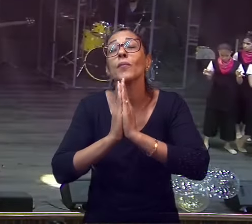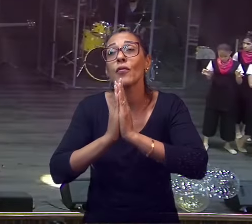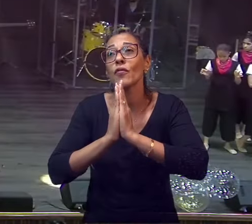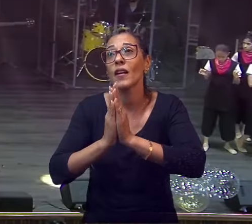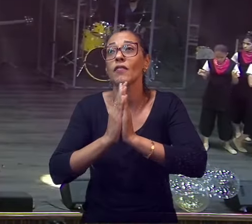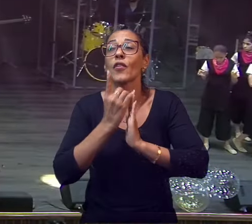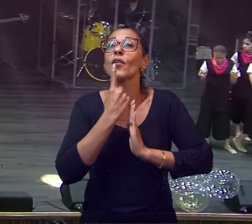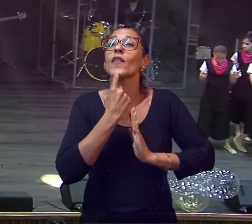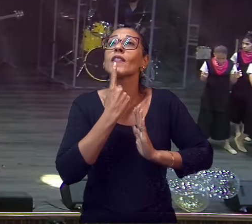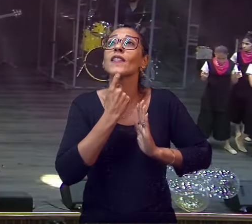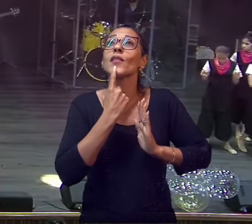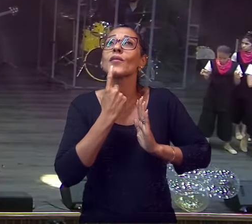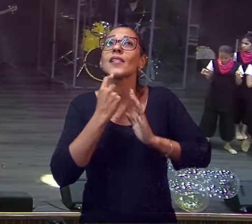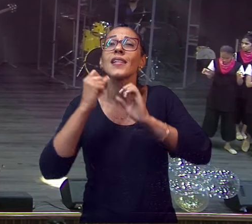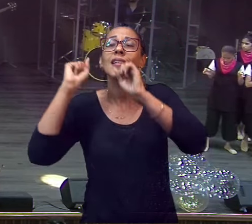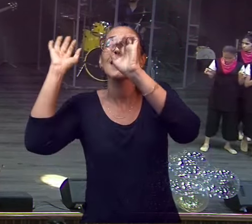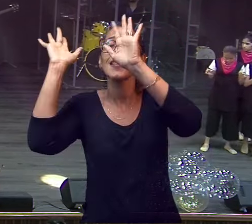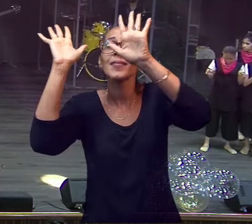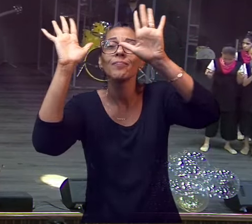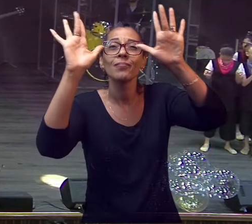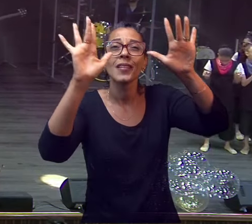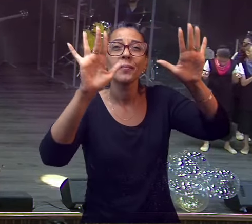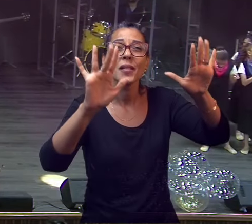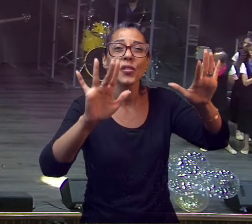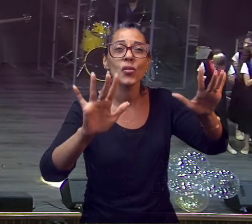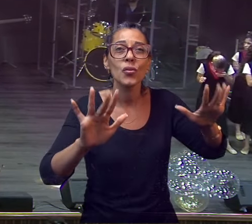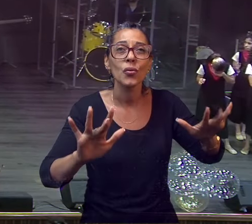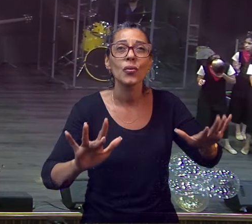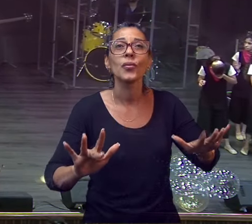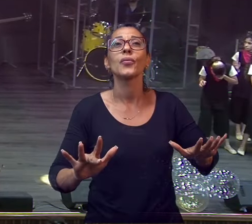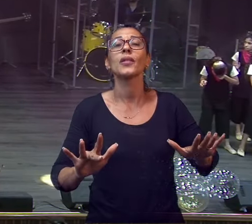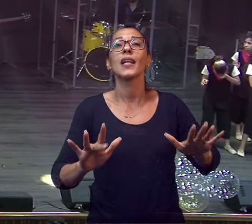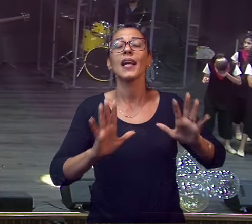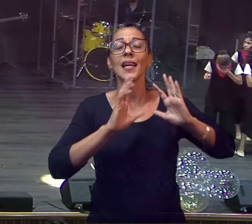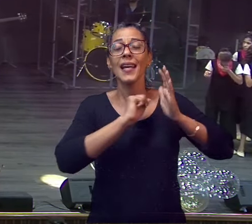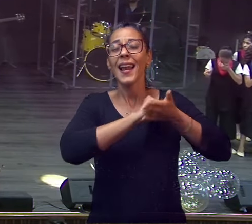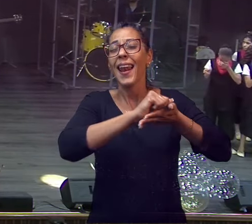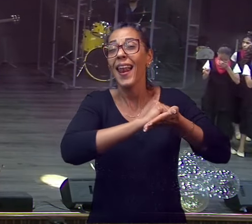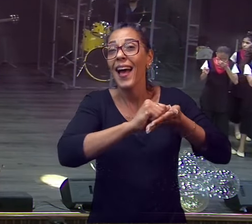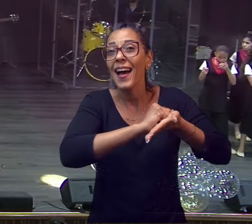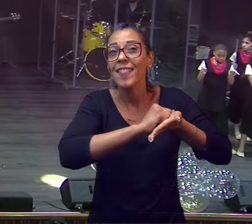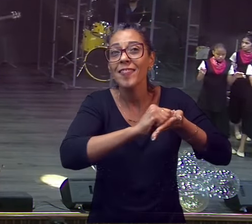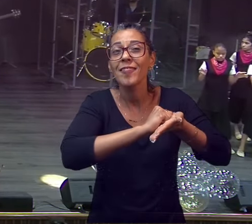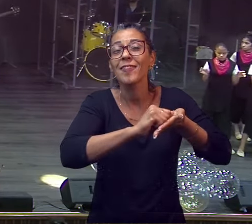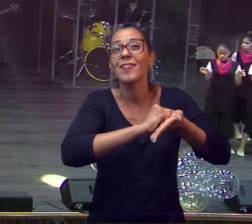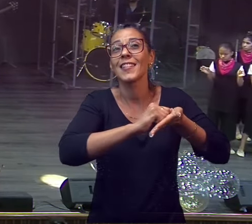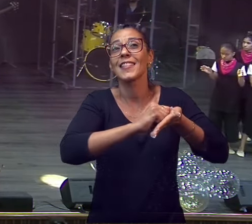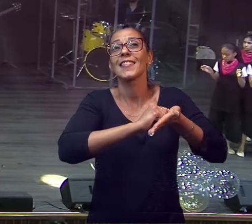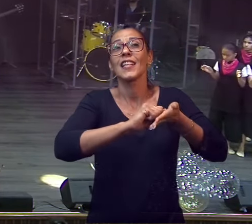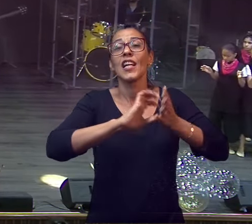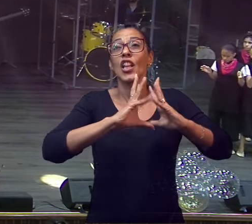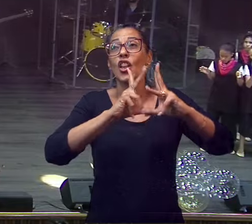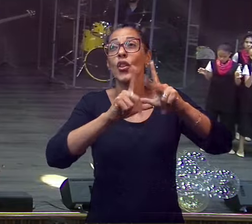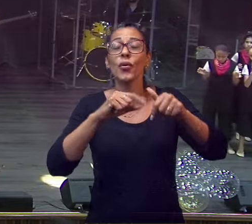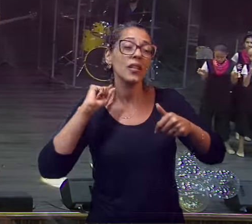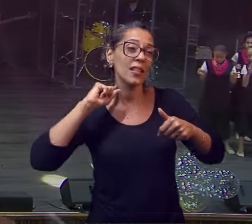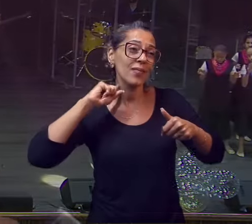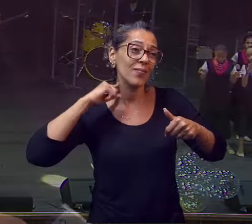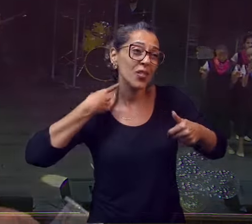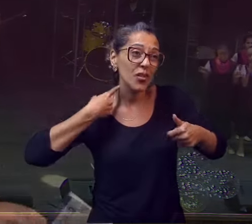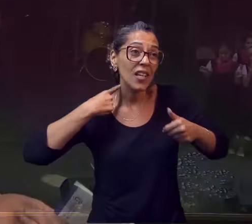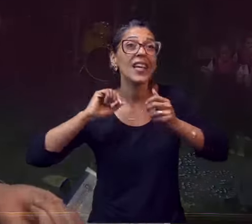purificar de todo mal tirando toda iniquidade toda sujeira E desde